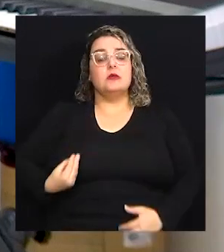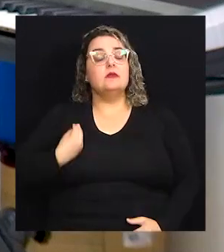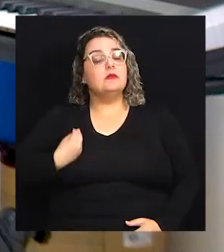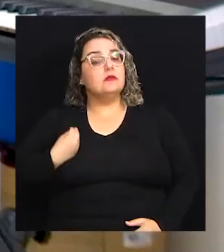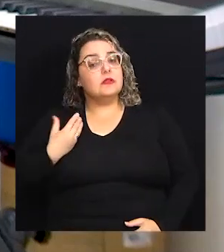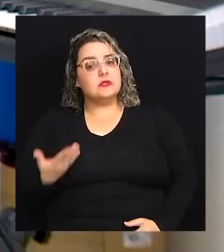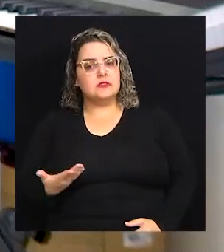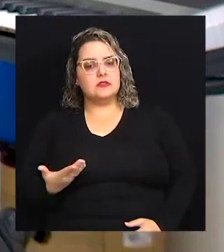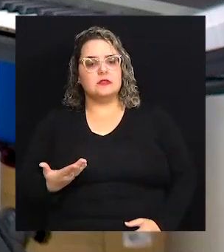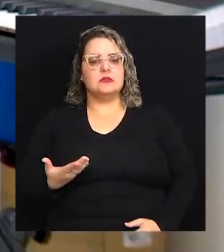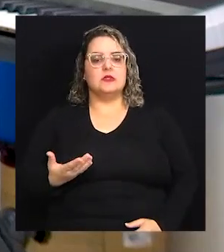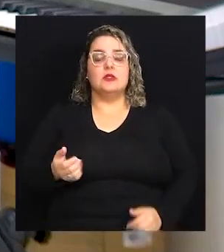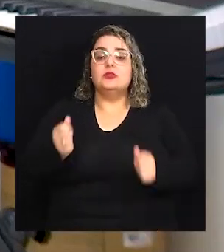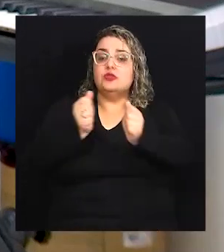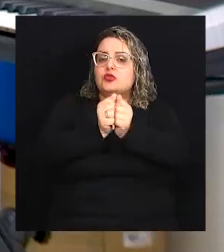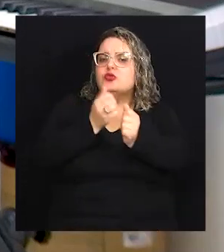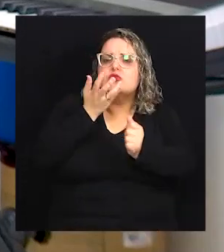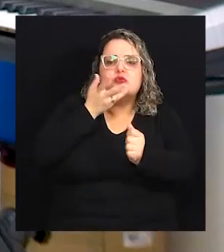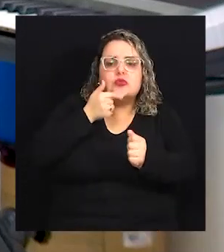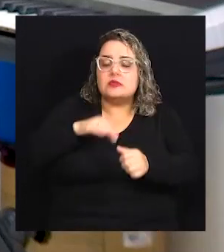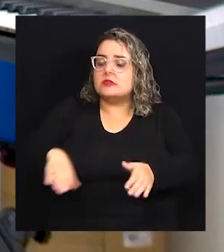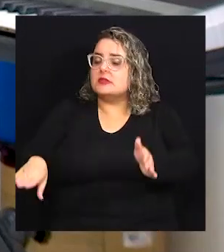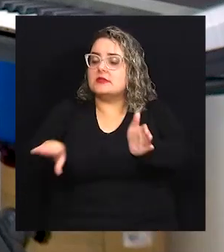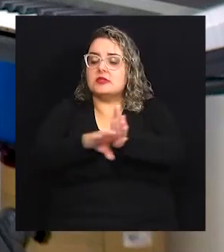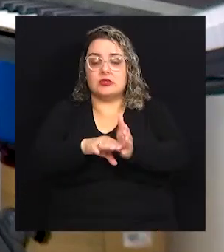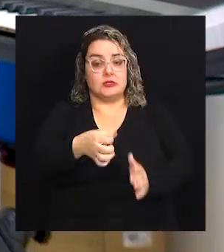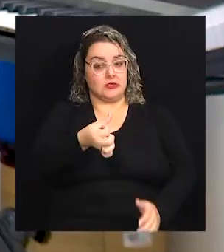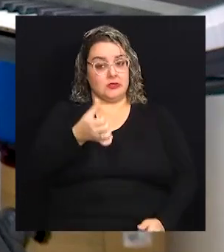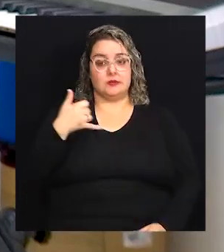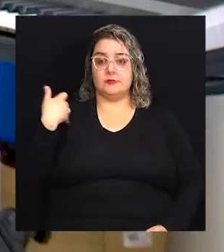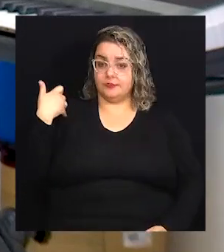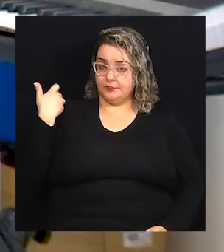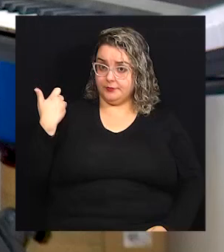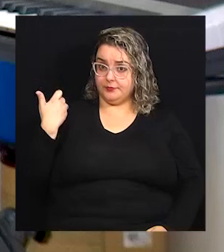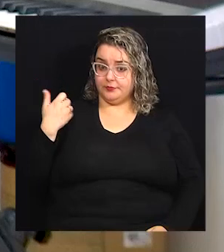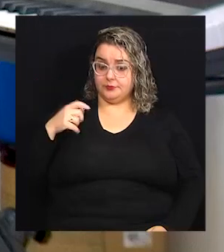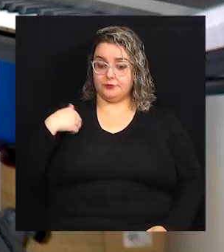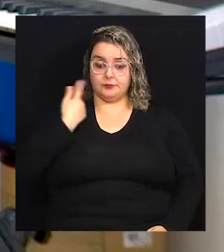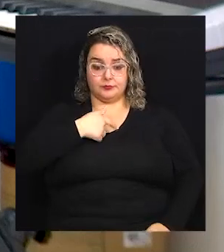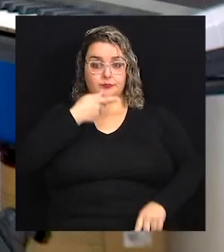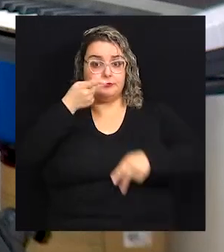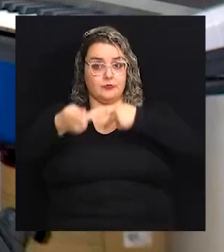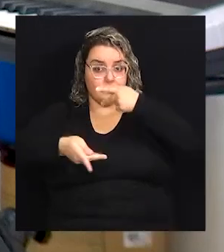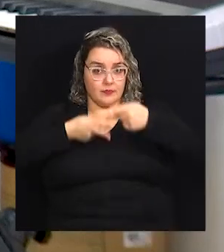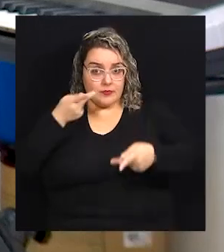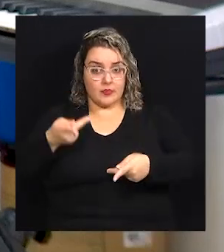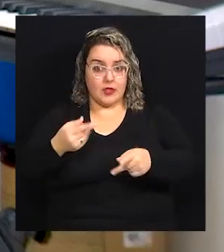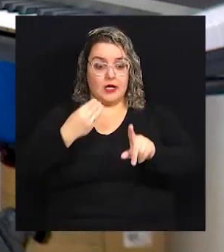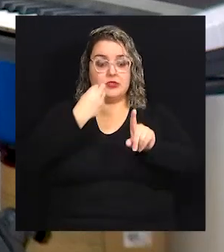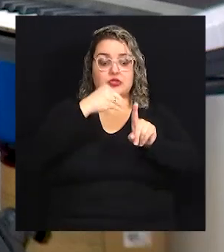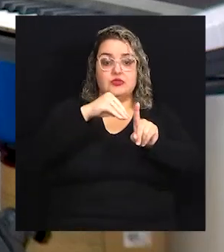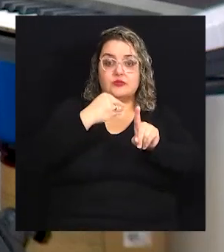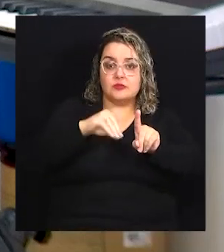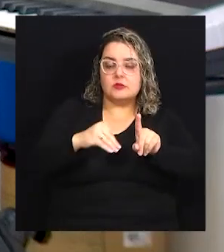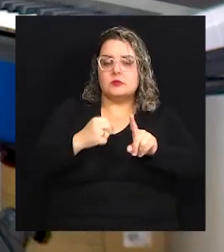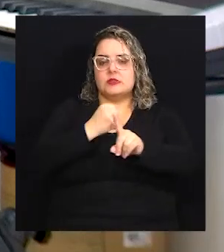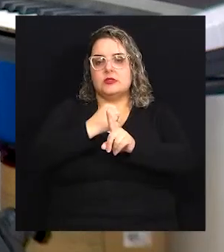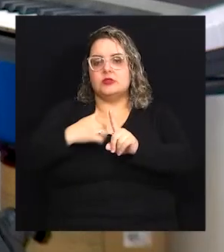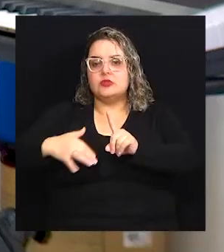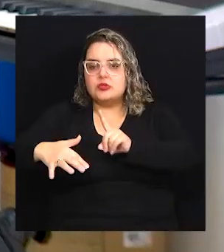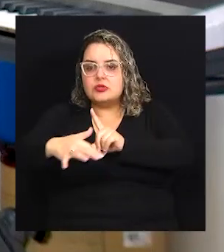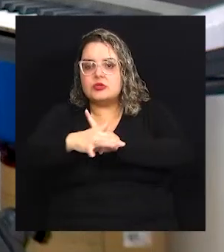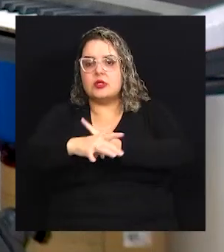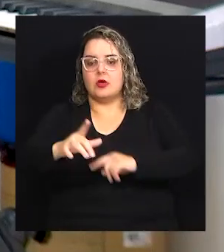poder vivenciar isso com essas crianças que chegou com 6 anos. A gente está falando de crianças em situação de